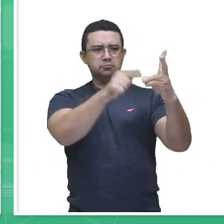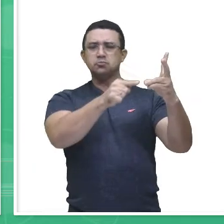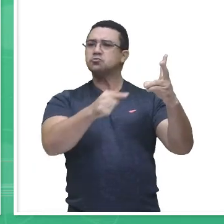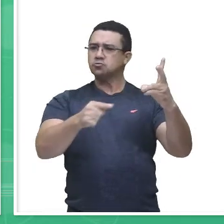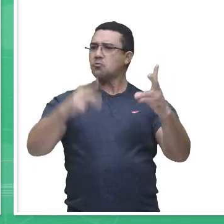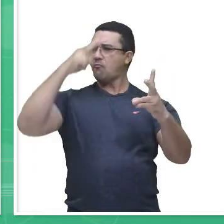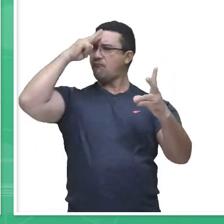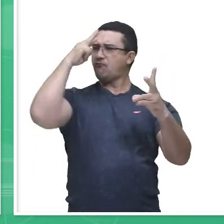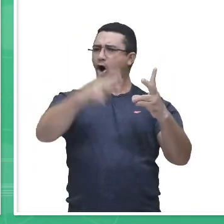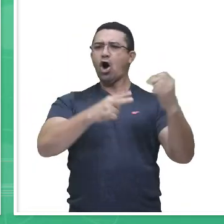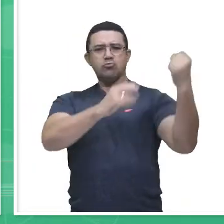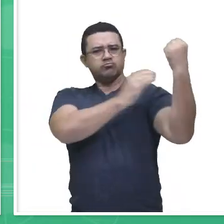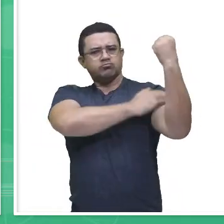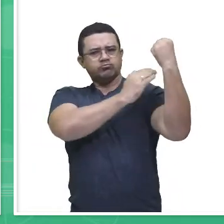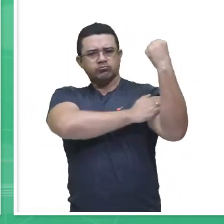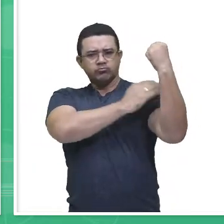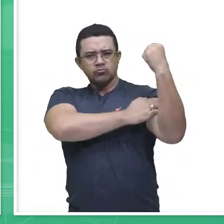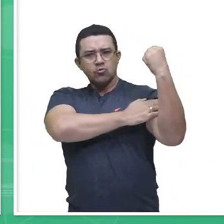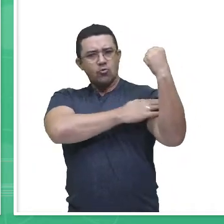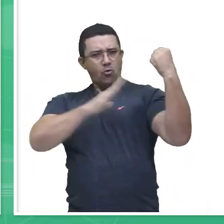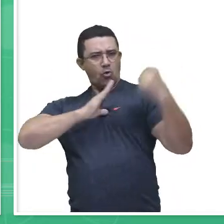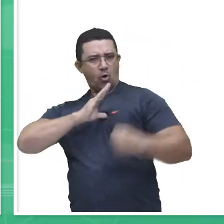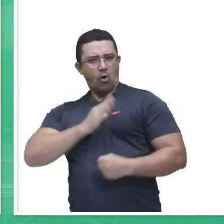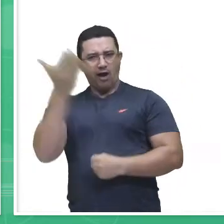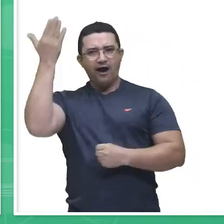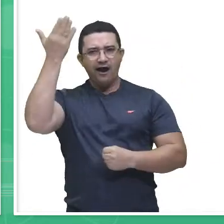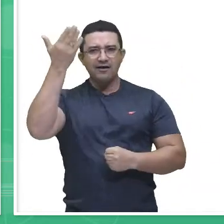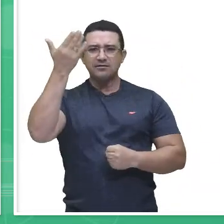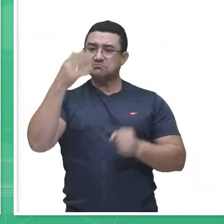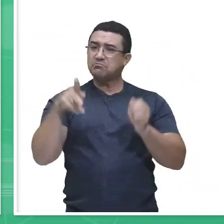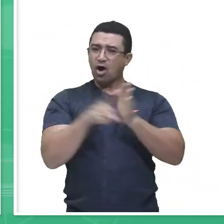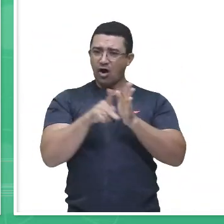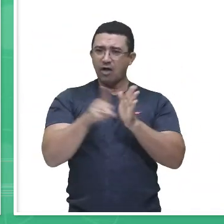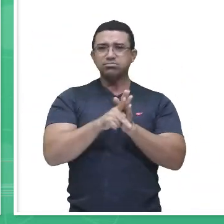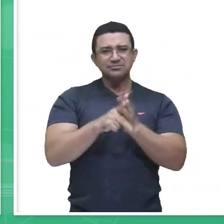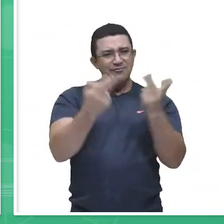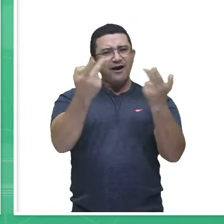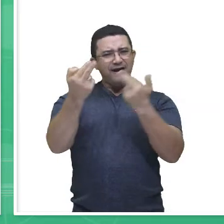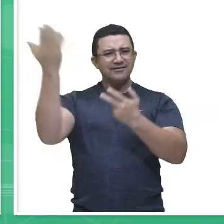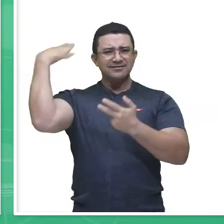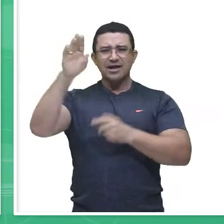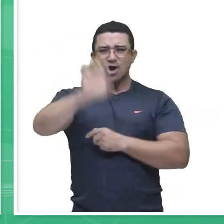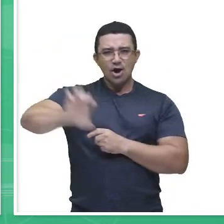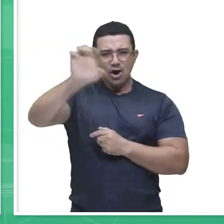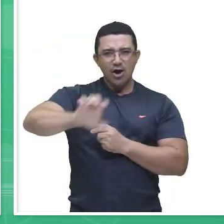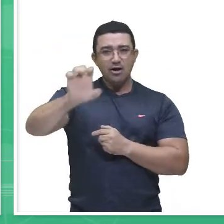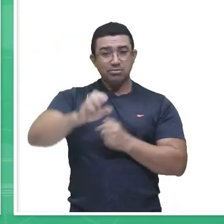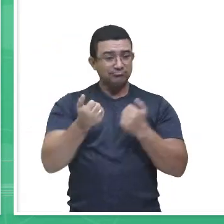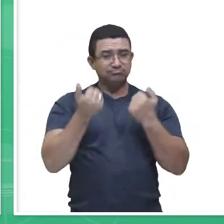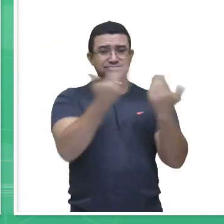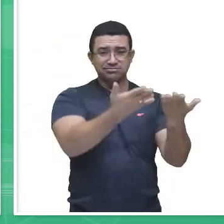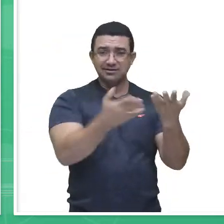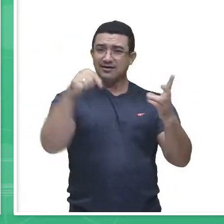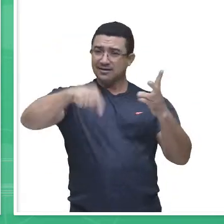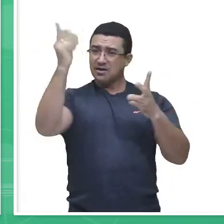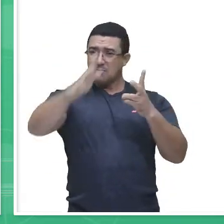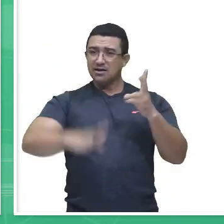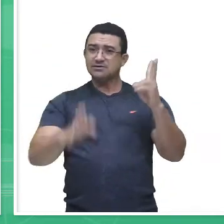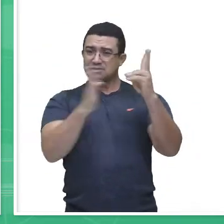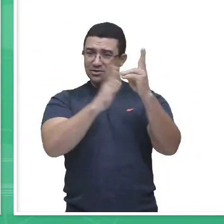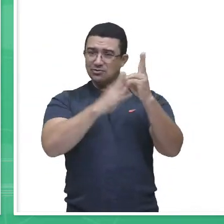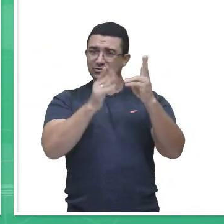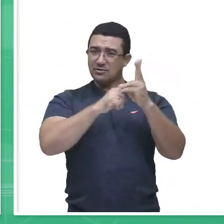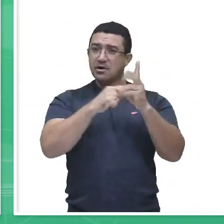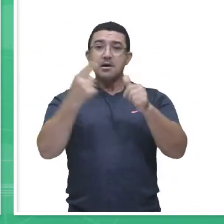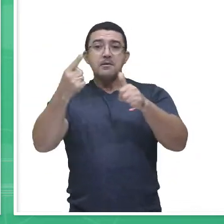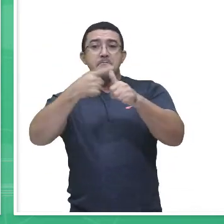que é própria de um cavaleiro europeu, do herói romântico europeu, ela vai ser dada ao índio nessa primeira fase. Então o índio